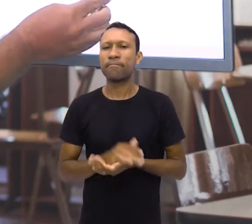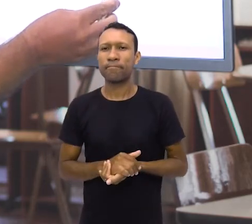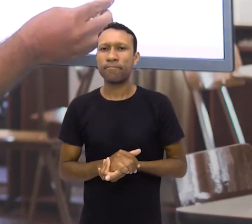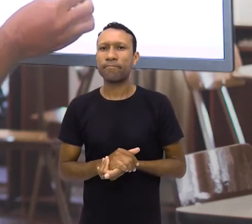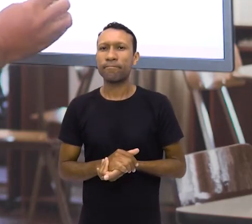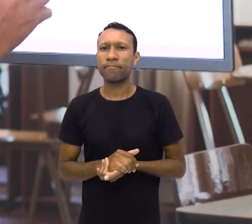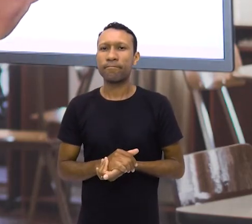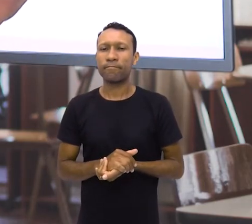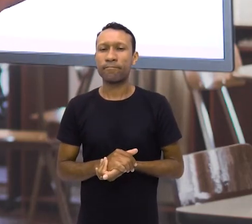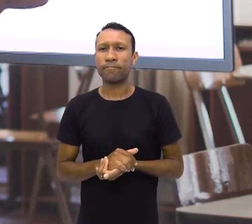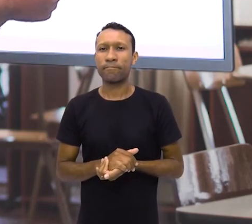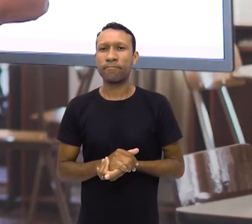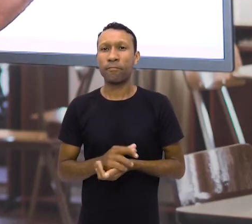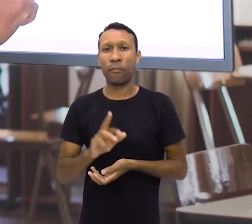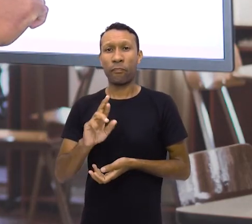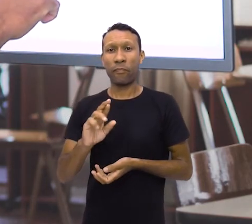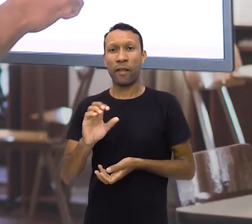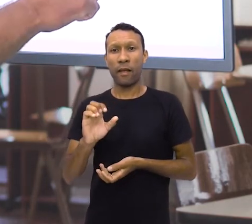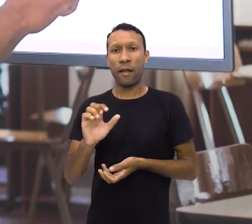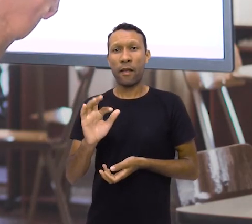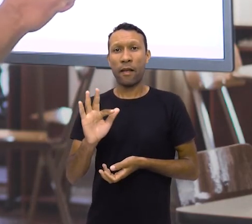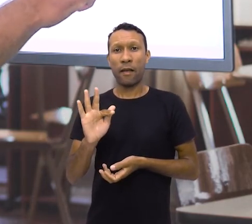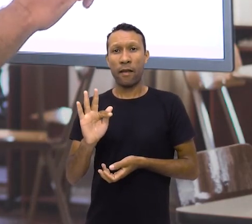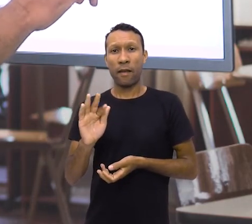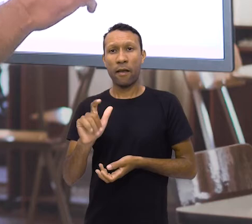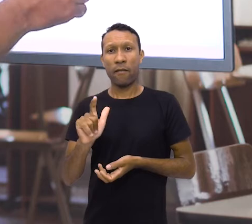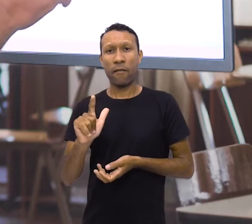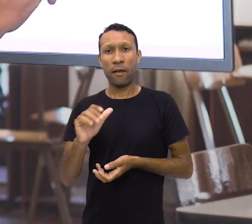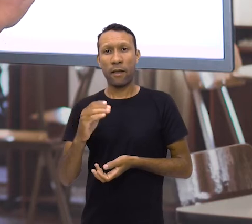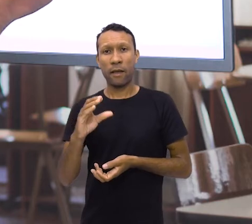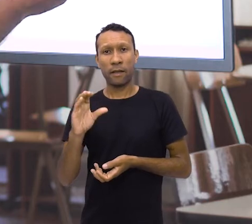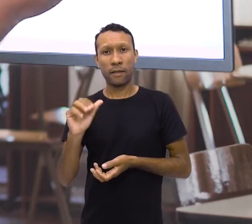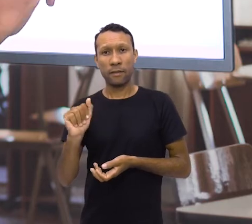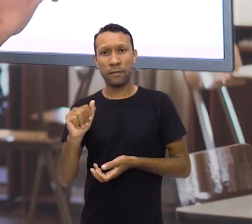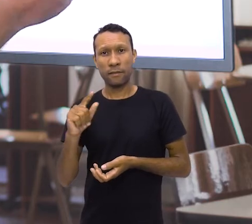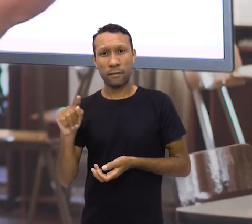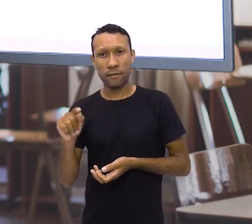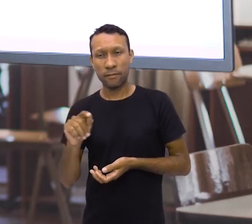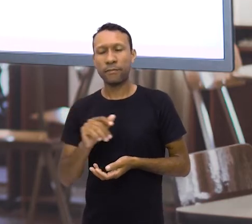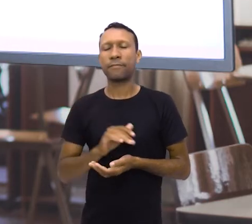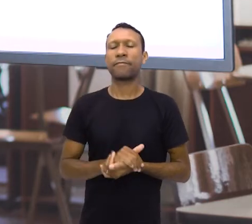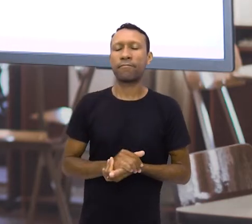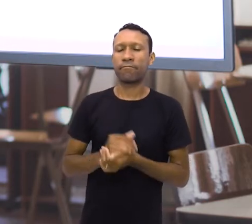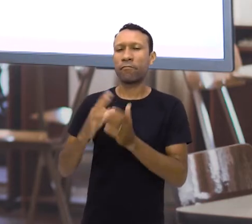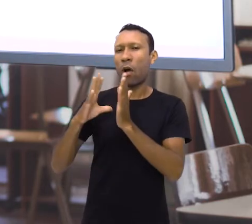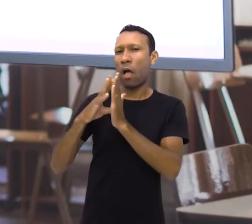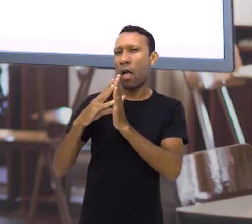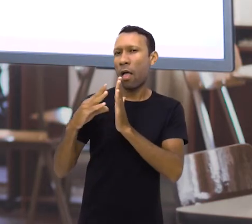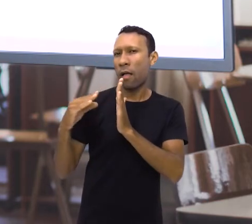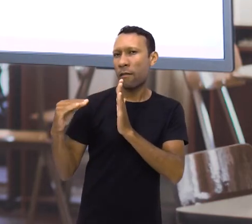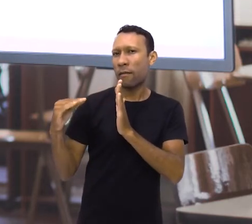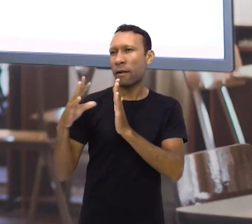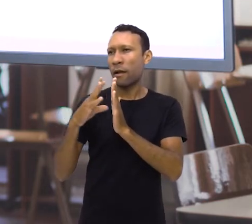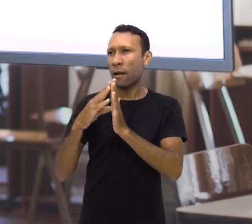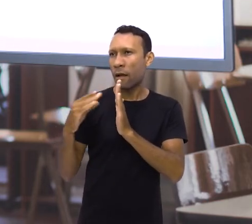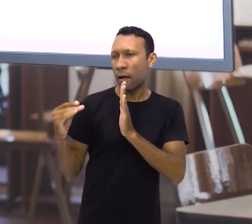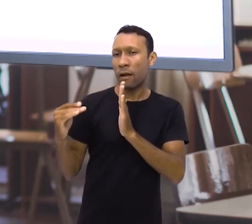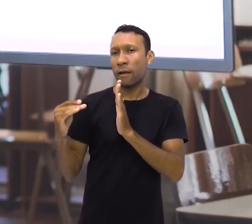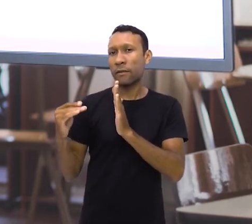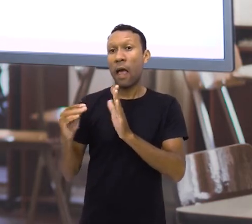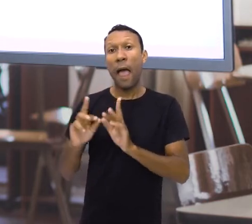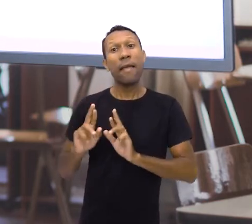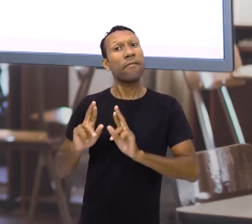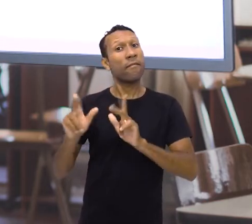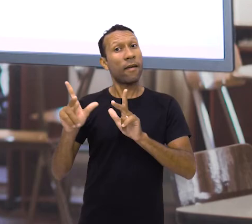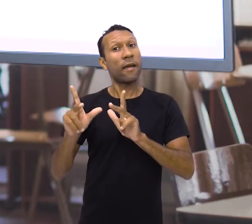refletida. Há uma inversão também nas cores. Aqui o verde e o lilás muda, diferente da rotação,